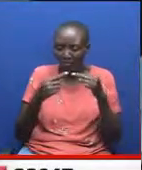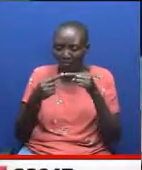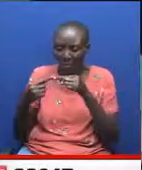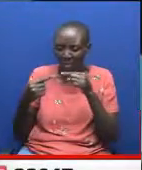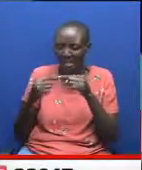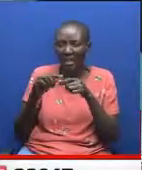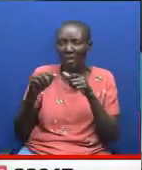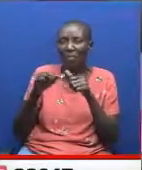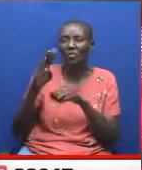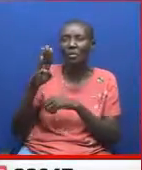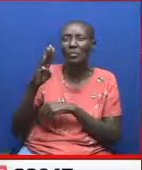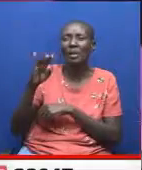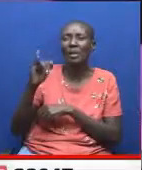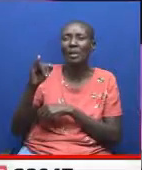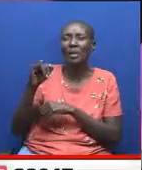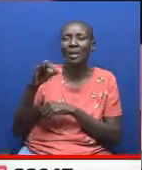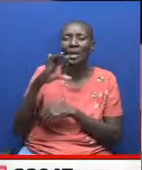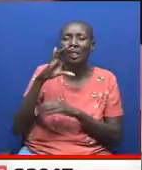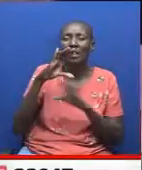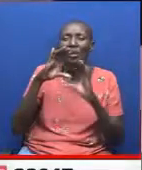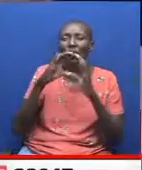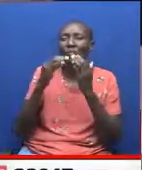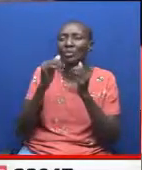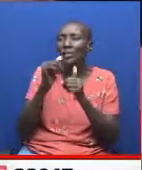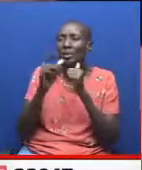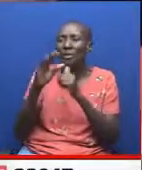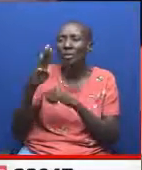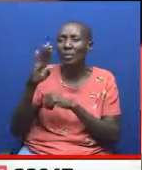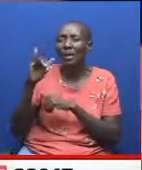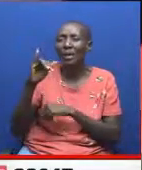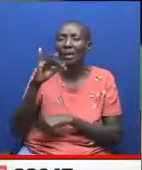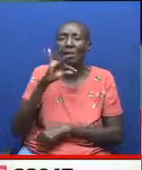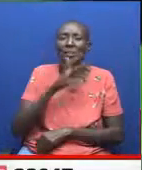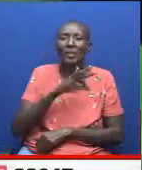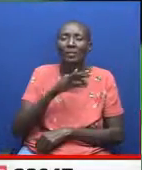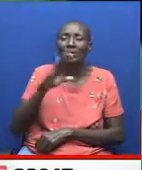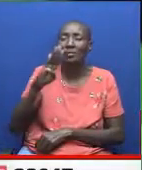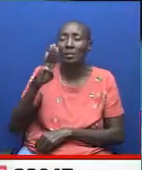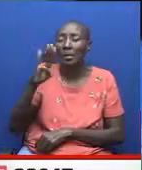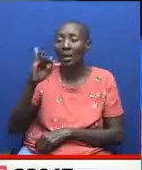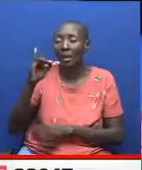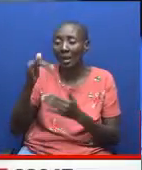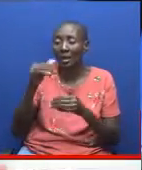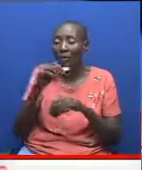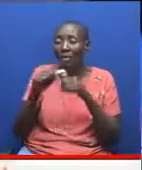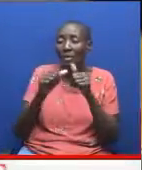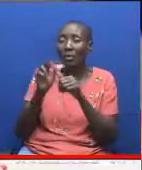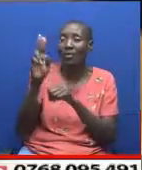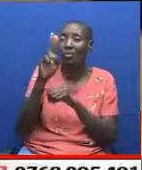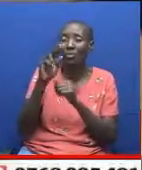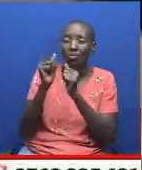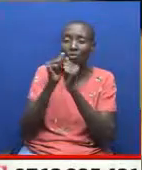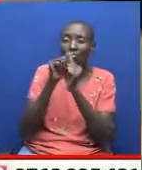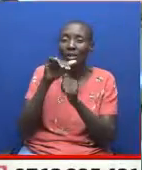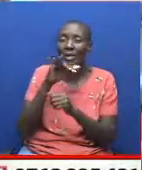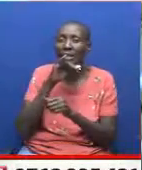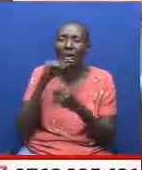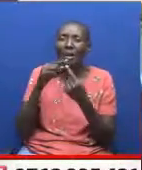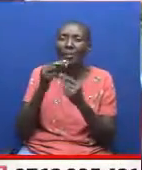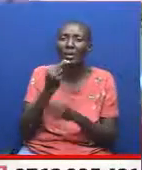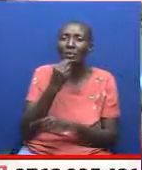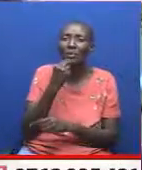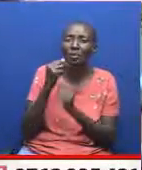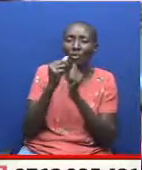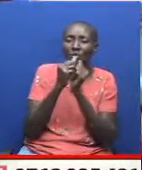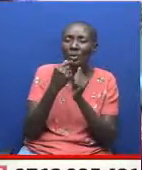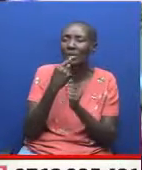communities BBI going to benefit. The BBI now is about Uhuru and Raila. What about Pokot and Turkana? Wenye